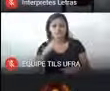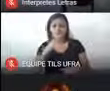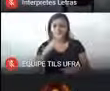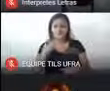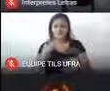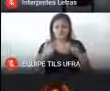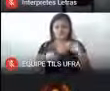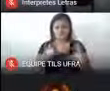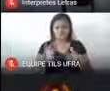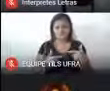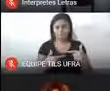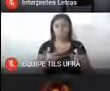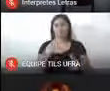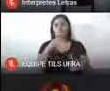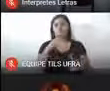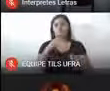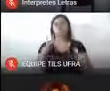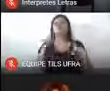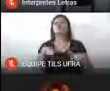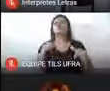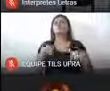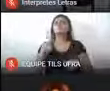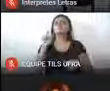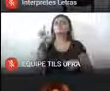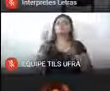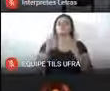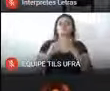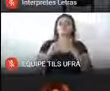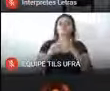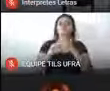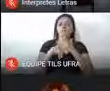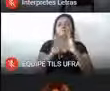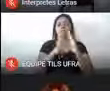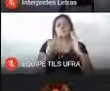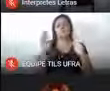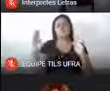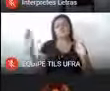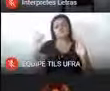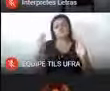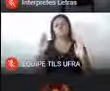UFPA, né, de teses e dissertações. Então, você pode baixar esses estudos todos lá.